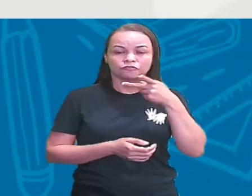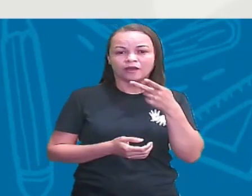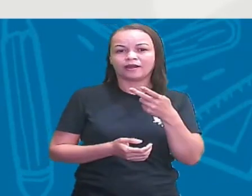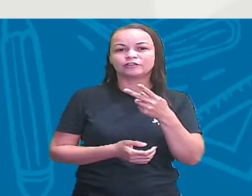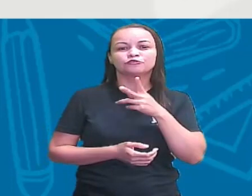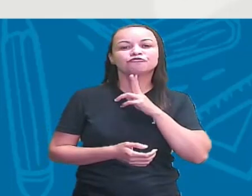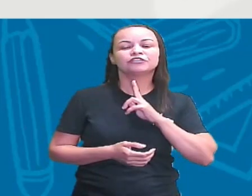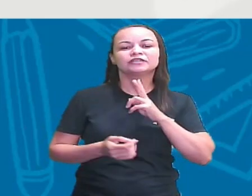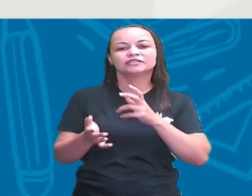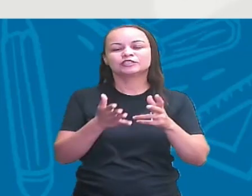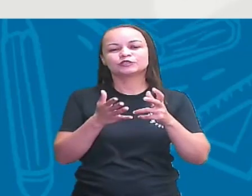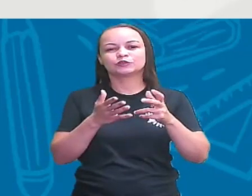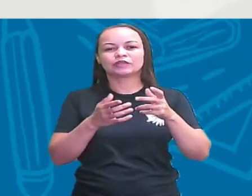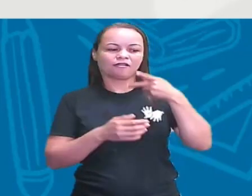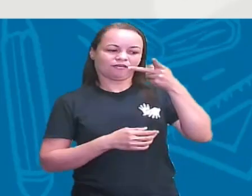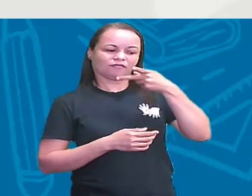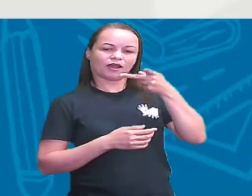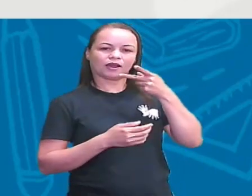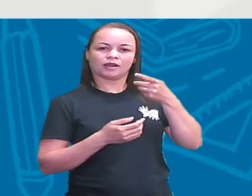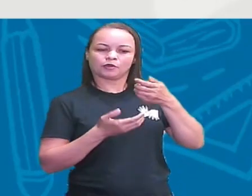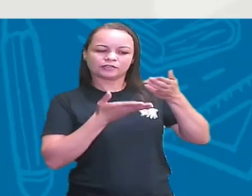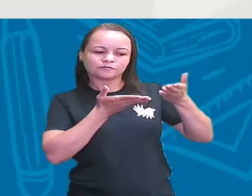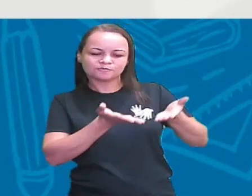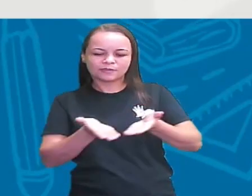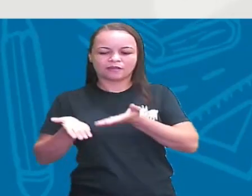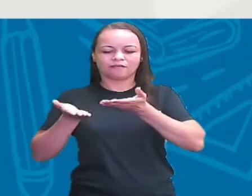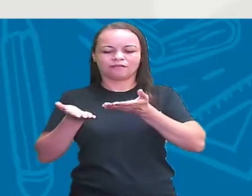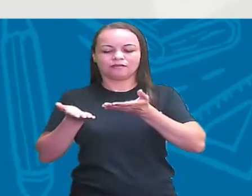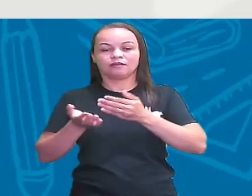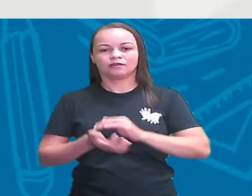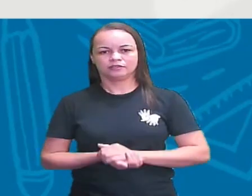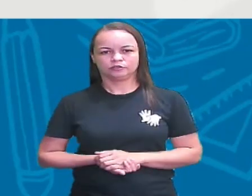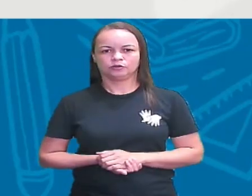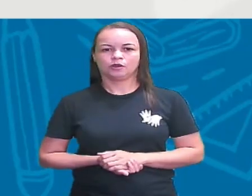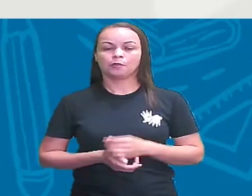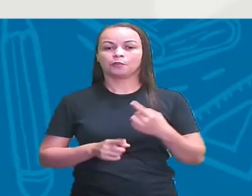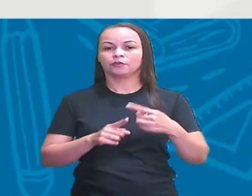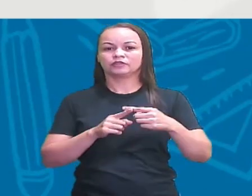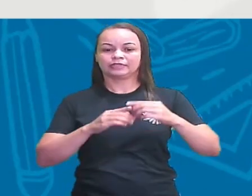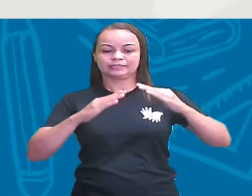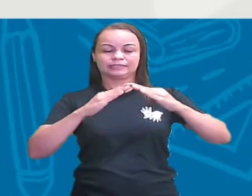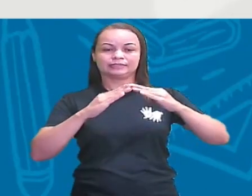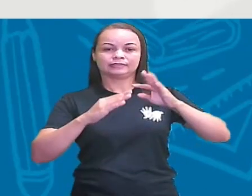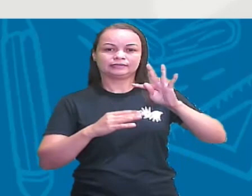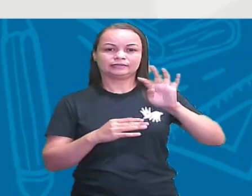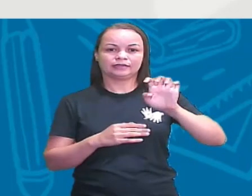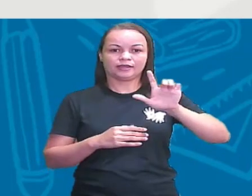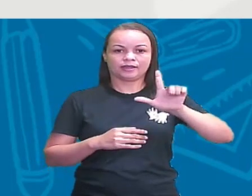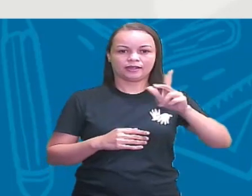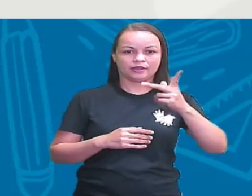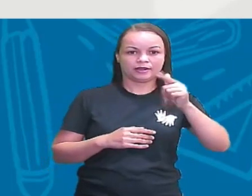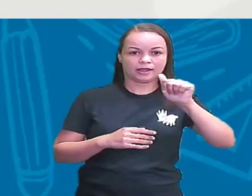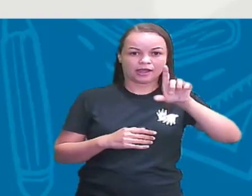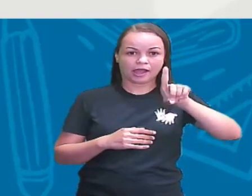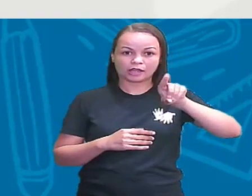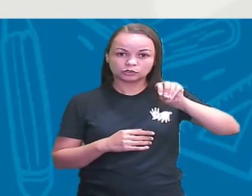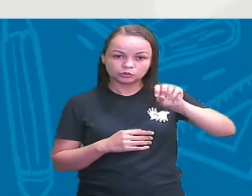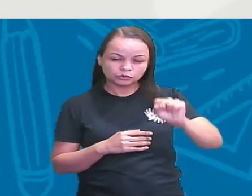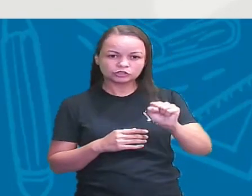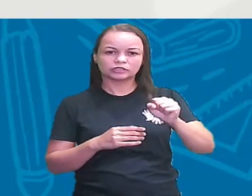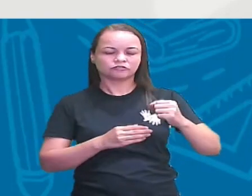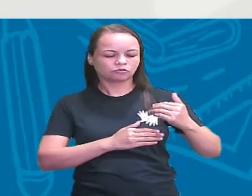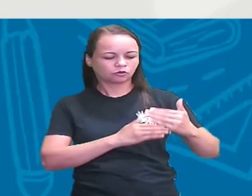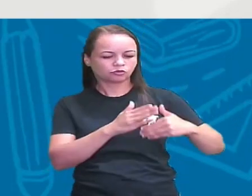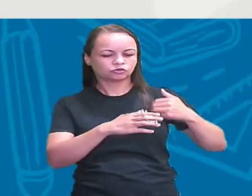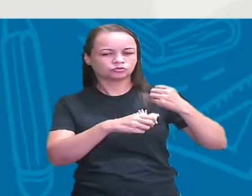da fala bem-vindo, porque ele diz ali, vão fazendo telhados. Esses telhados é que vão construindo de alguma